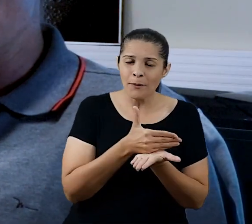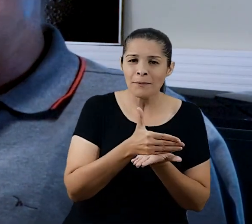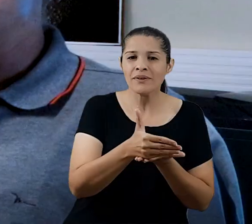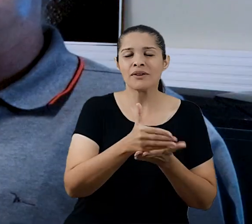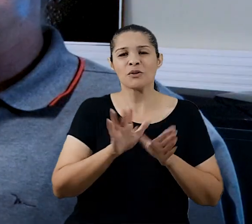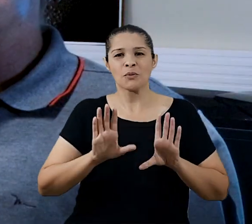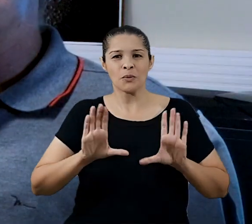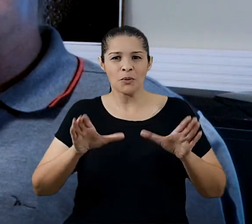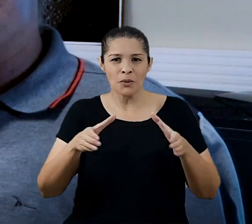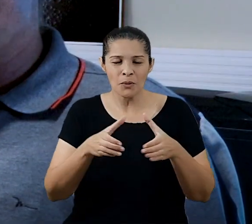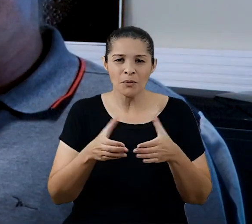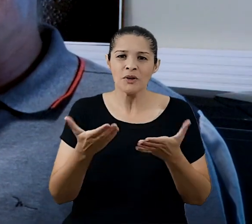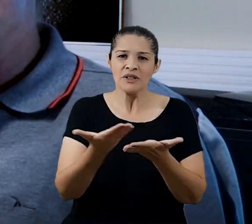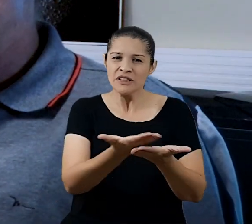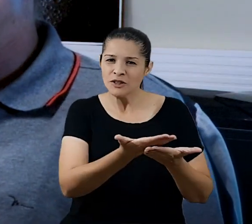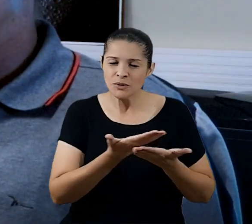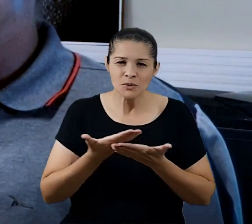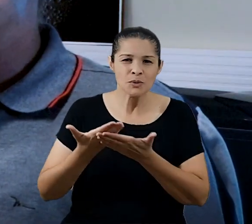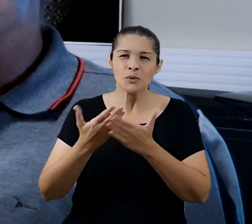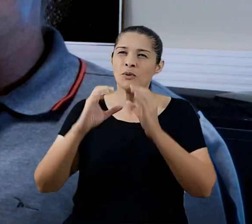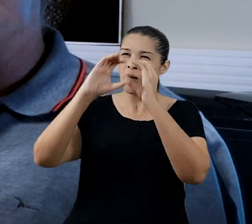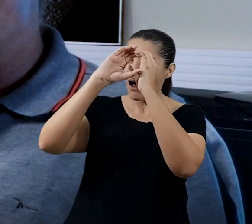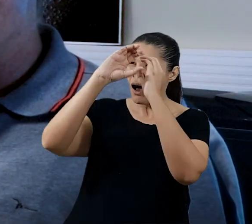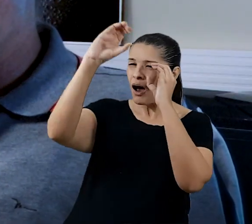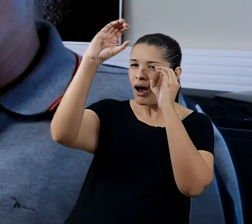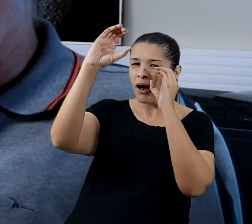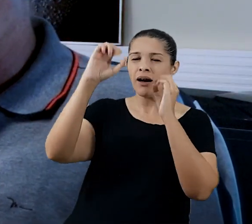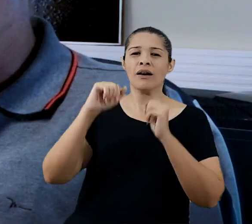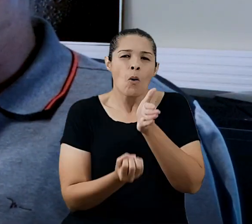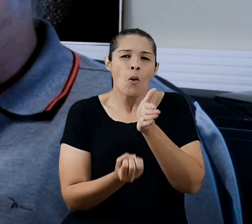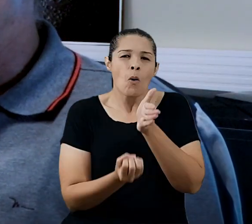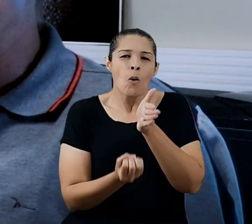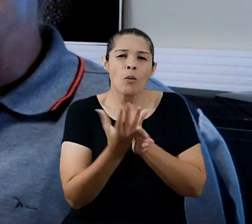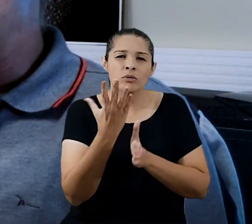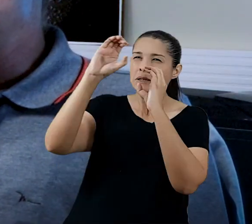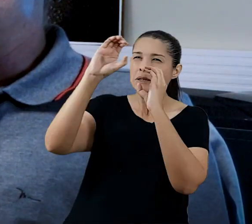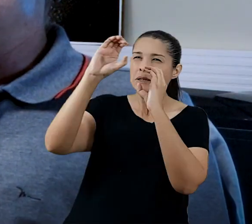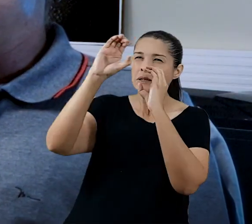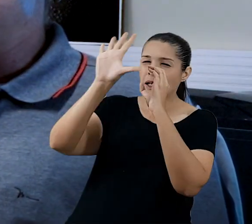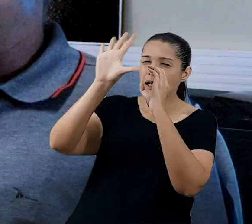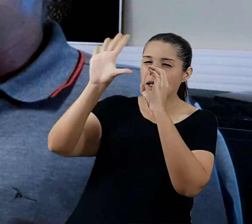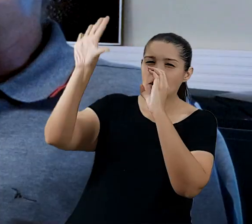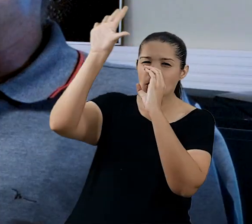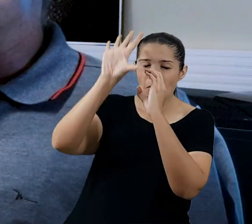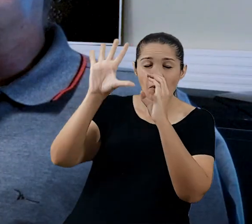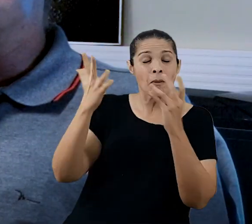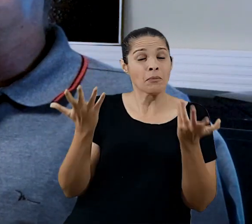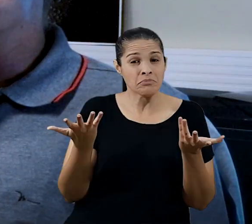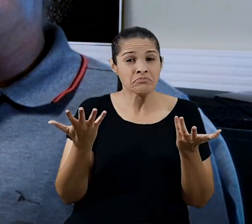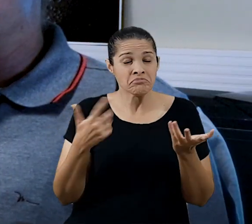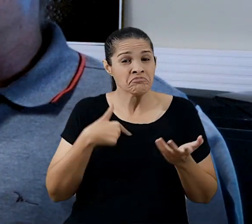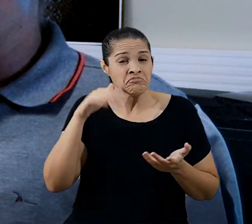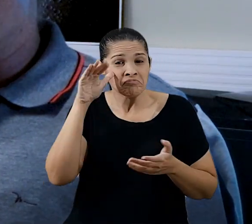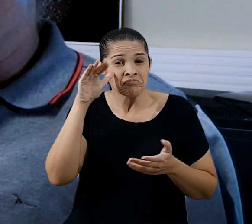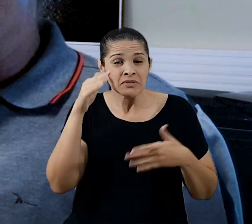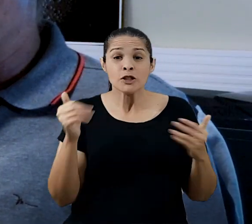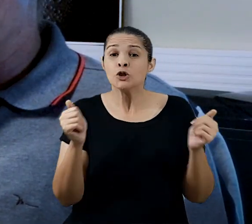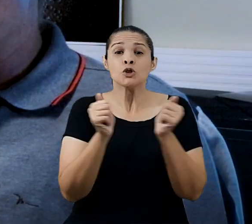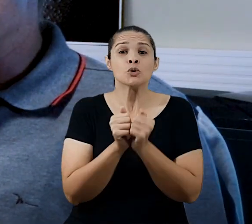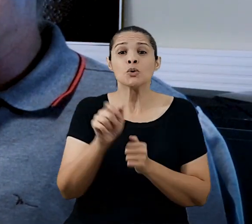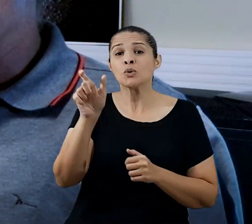grupo de estudos de astronomia, de construção de telescópios, né? com o senhor